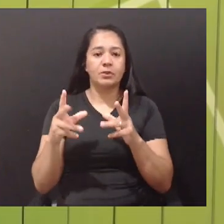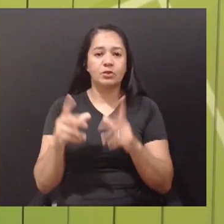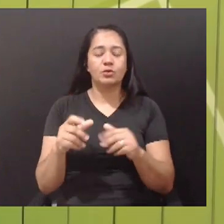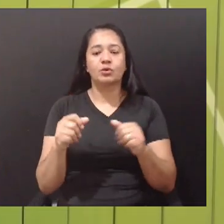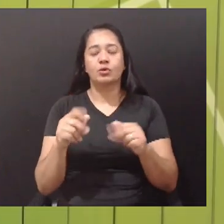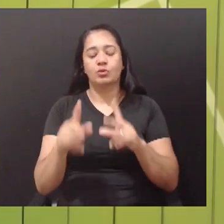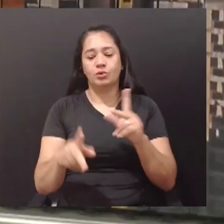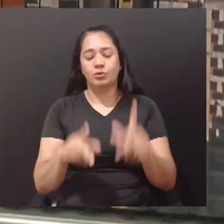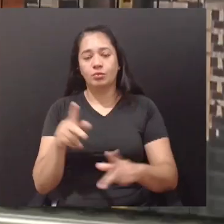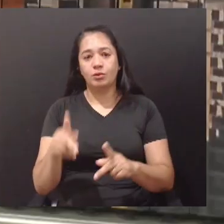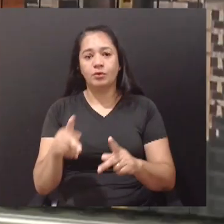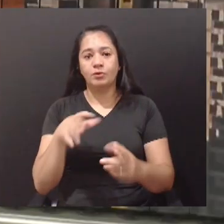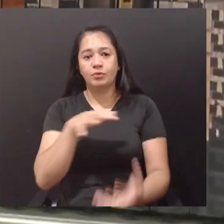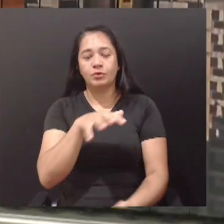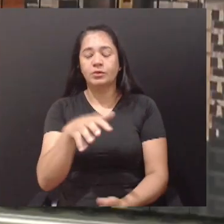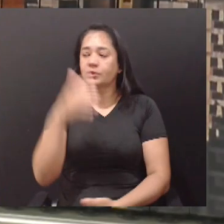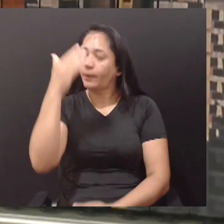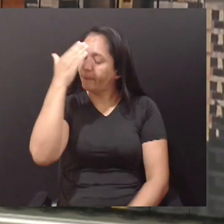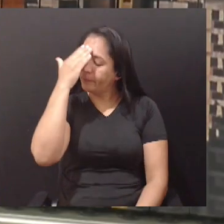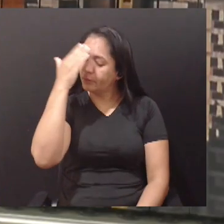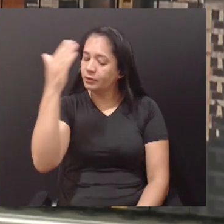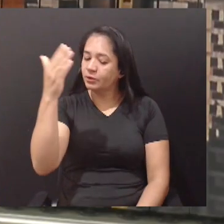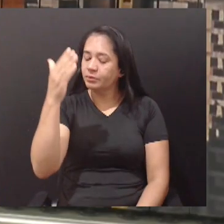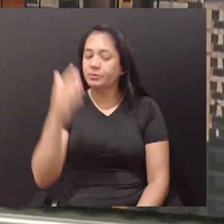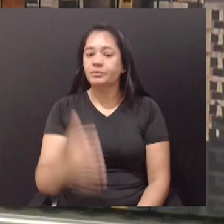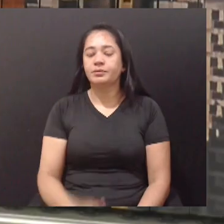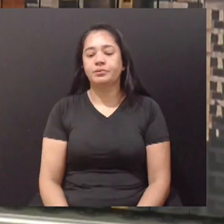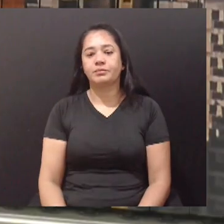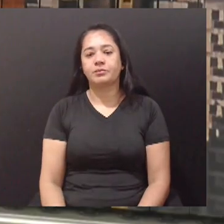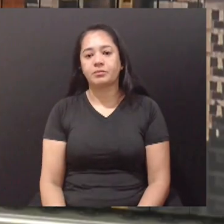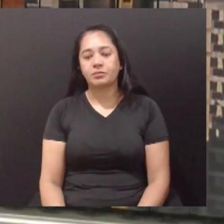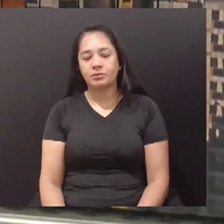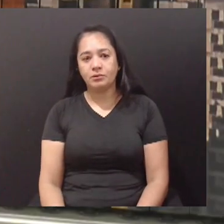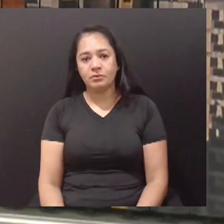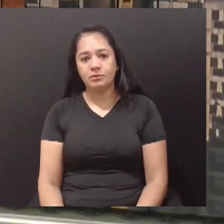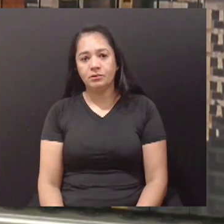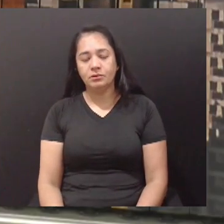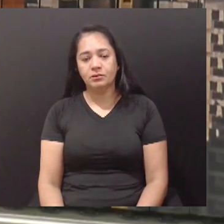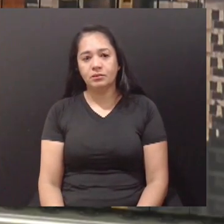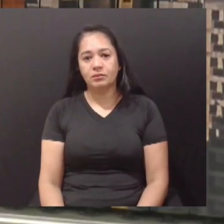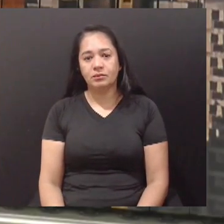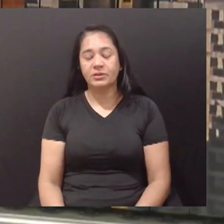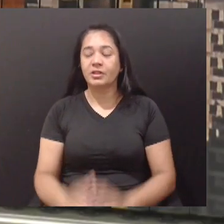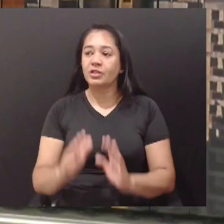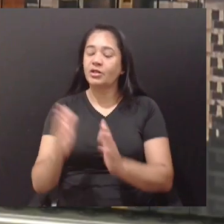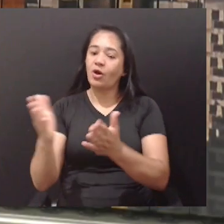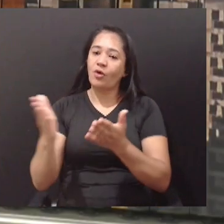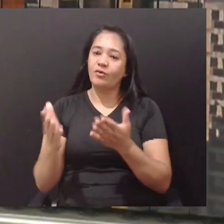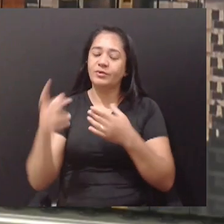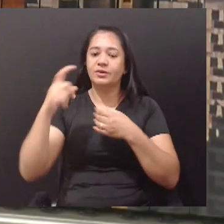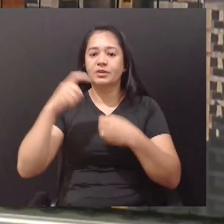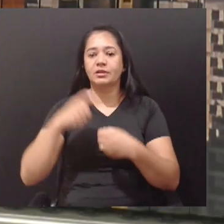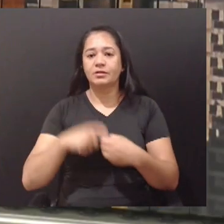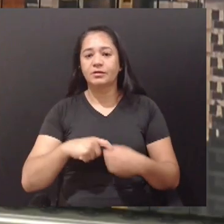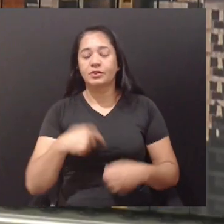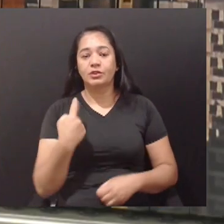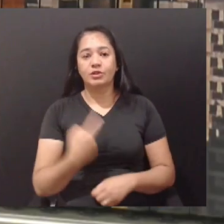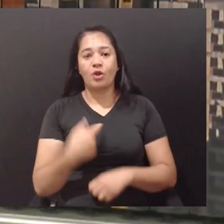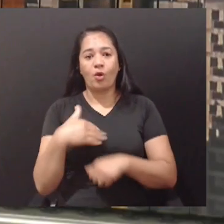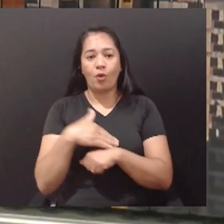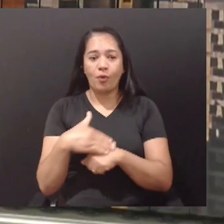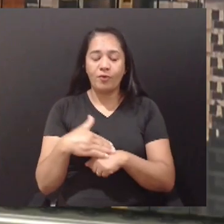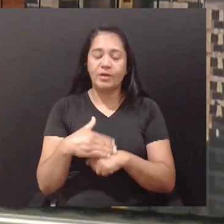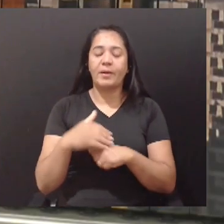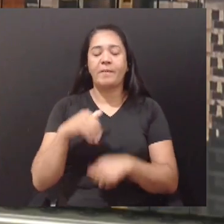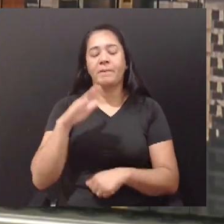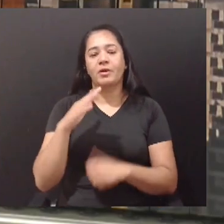população mundial. Muito obrigada pela sua participação e já fica um convite para um retorno para que a gente possa aí bater um papo de um